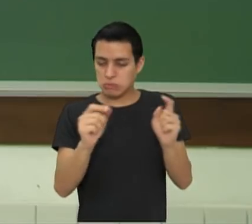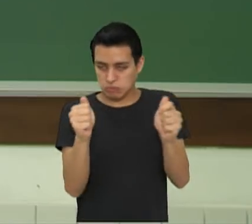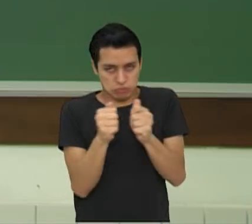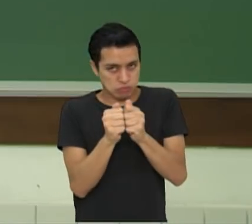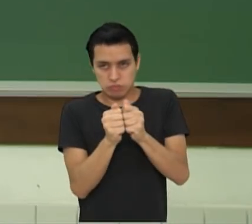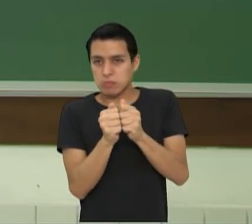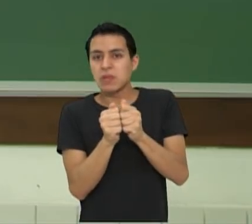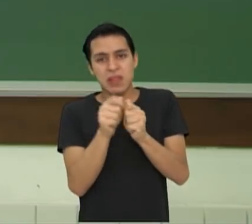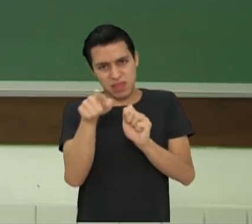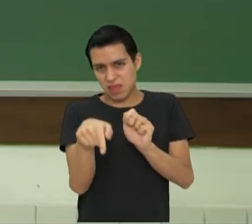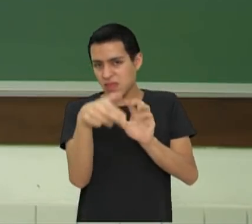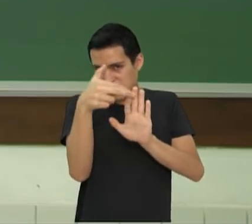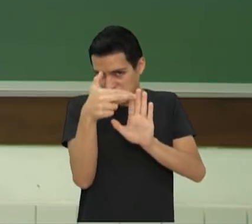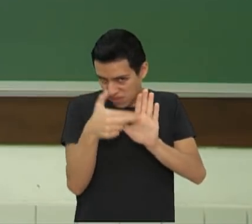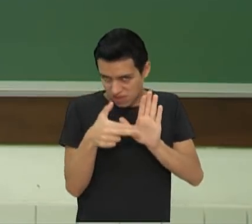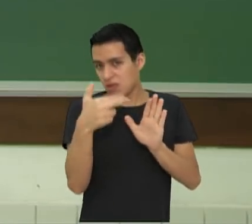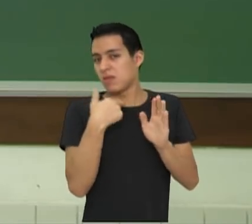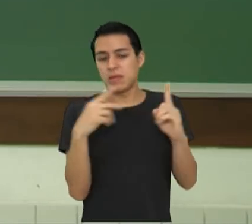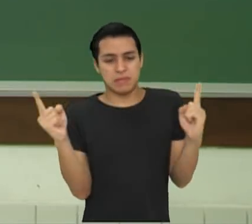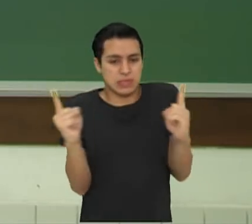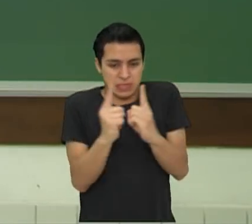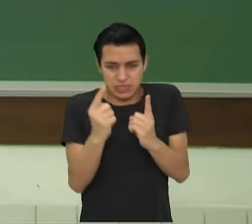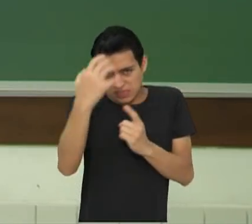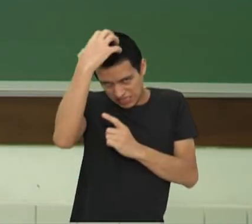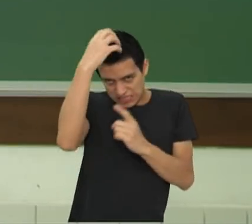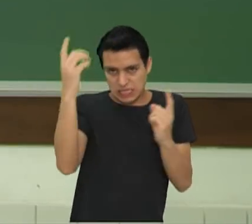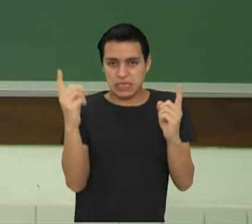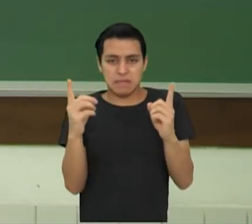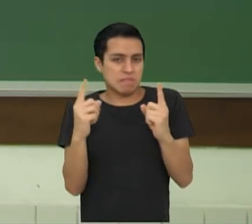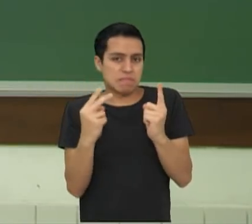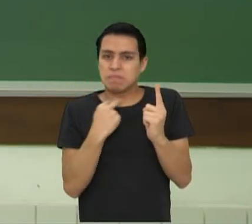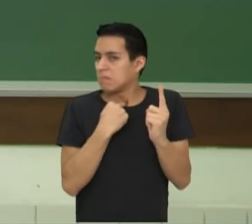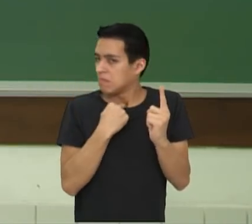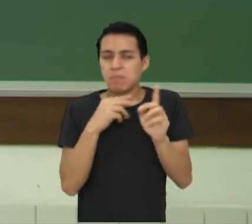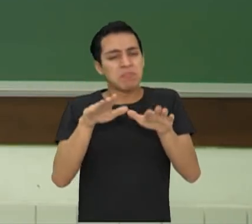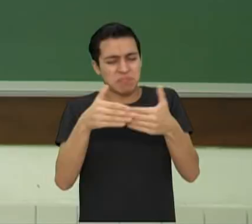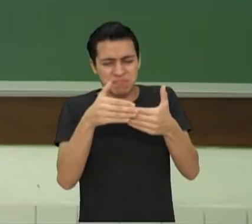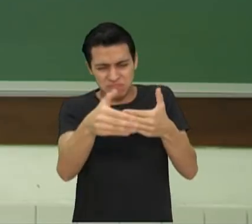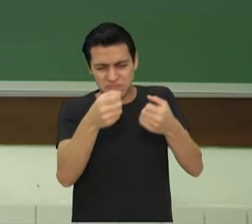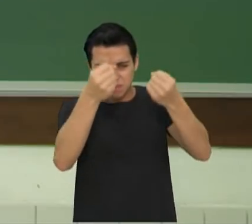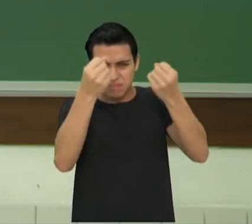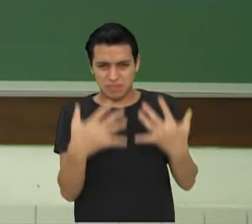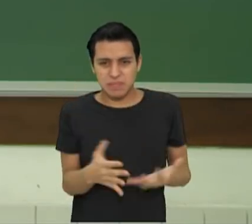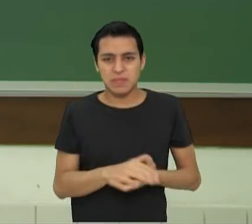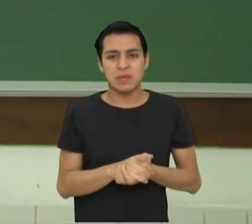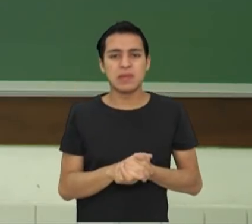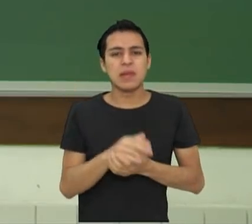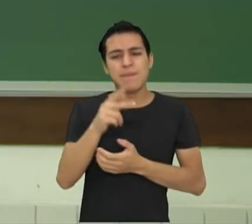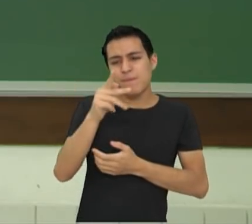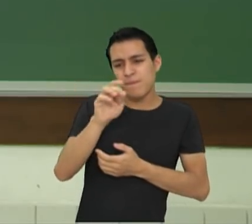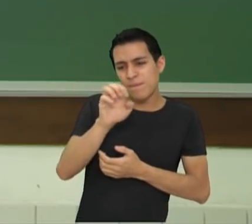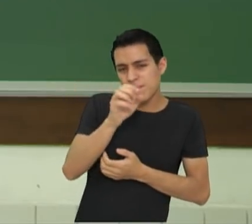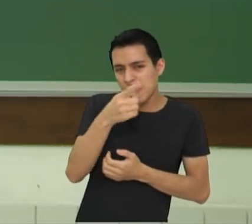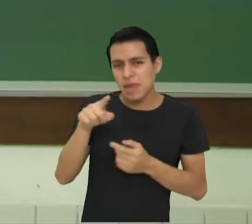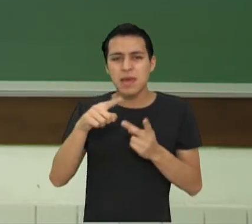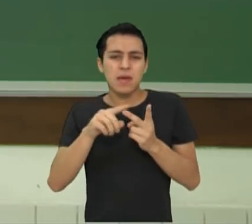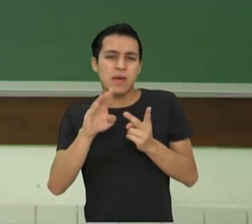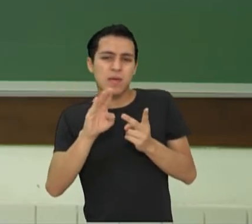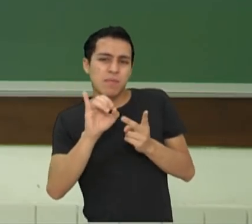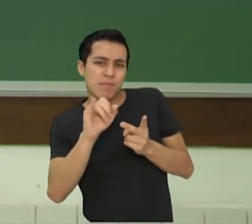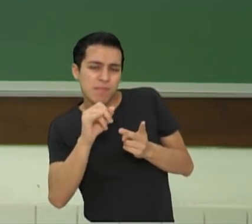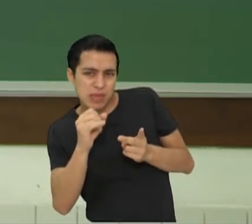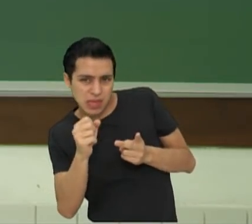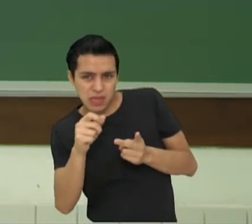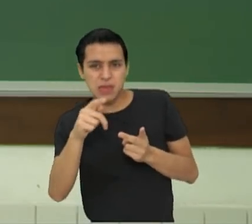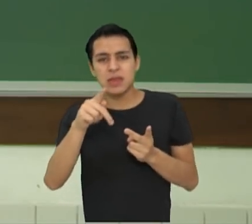isso é uma regra que você não pode ficar rei com rei, mas a gente vai conversar um pouquinho mais para frente sobre isso, né? Então, o peão, o bispo, o cavalo,